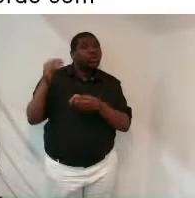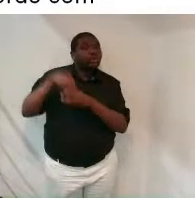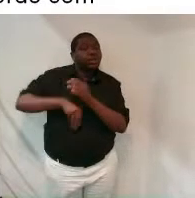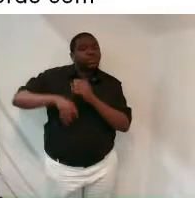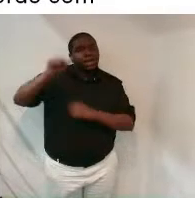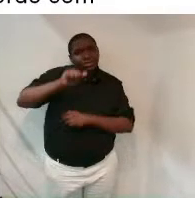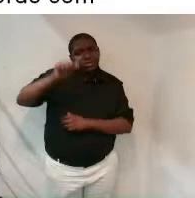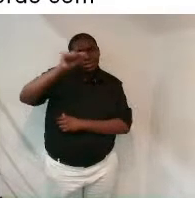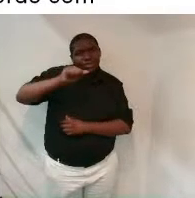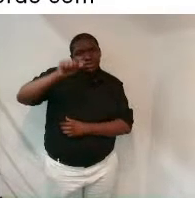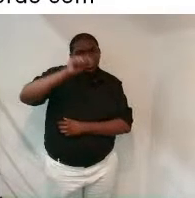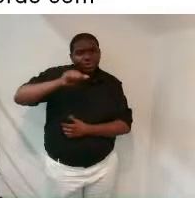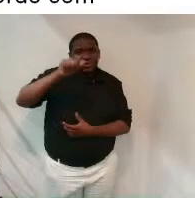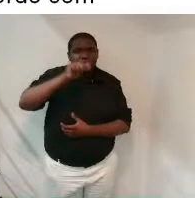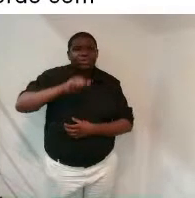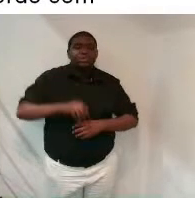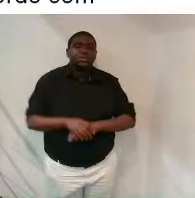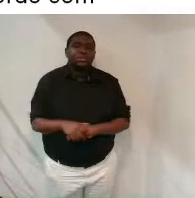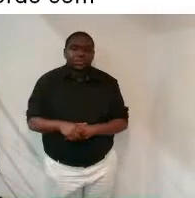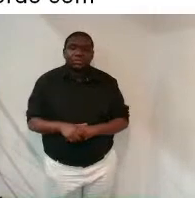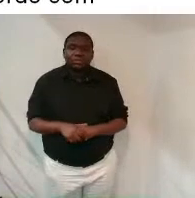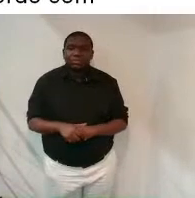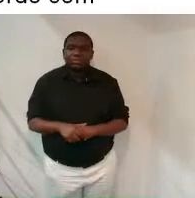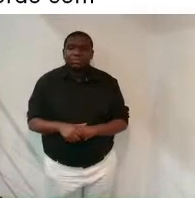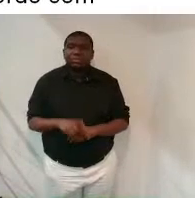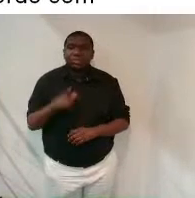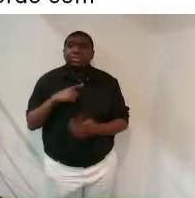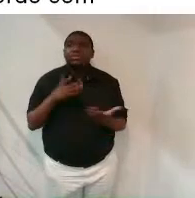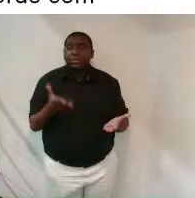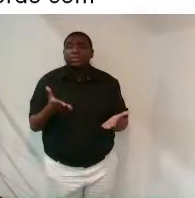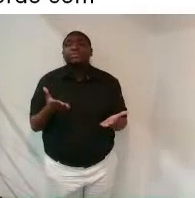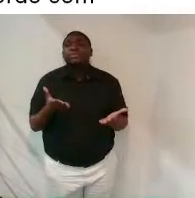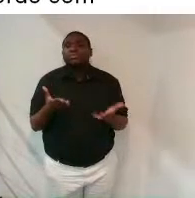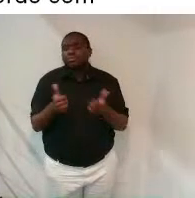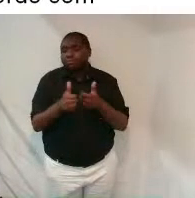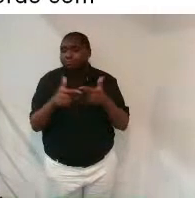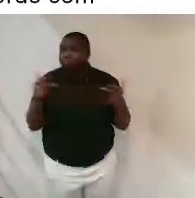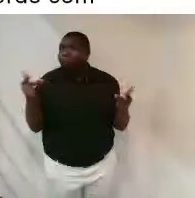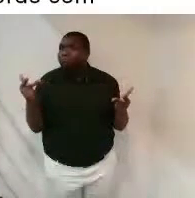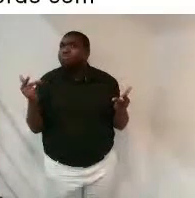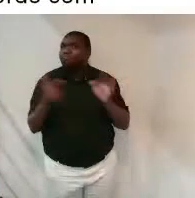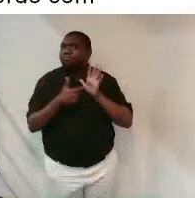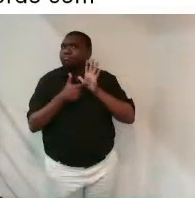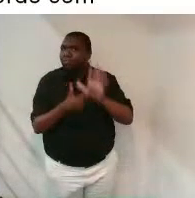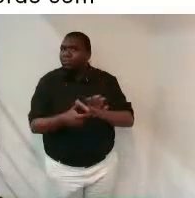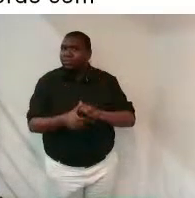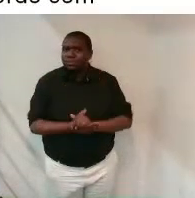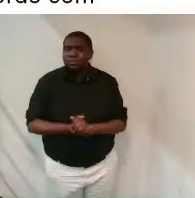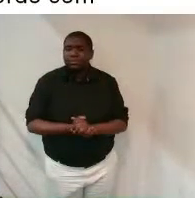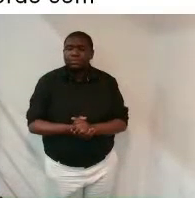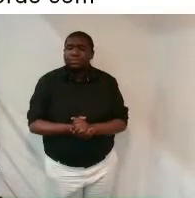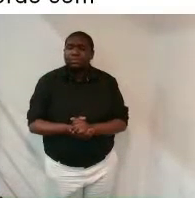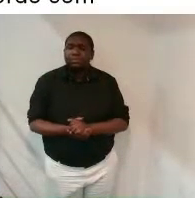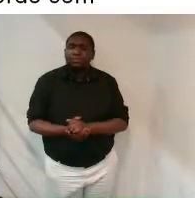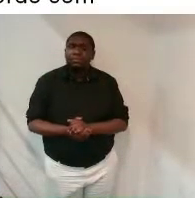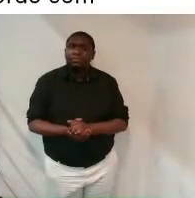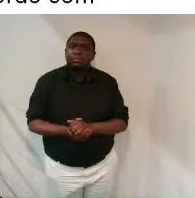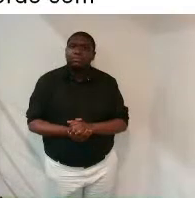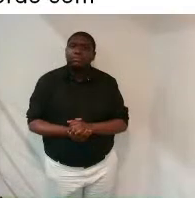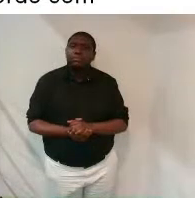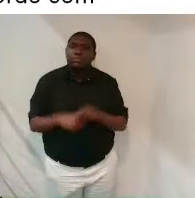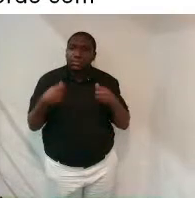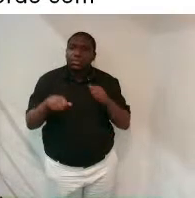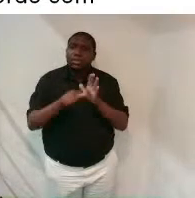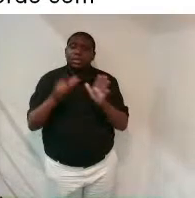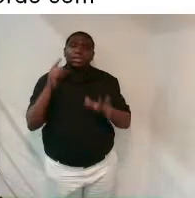cooperativas, contemplando no mínimo esses aspectos que estão ali expostos, né? E tem que se prever